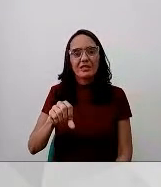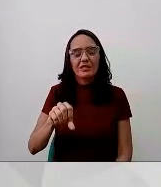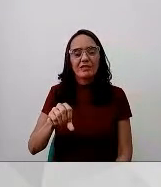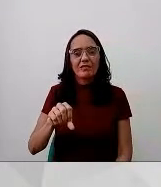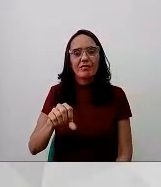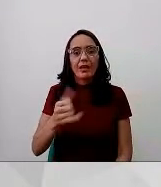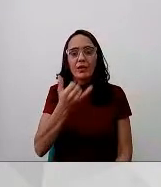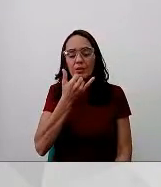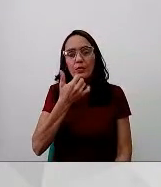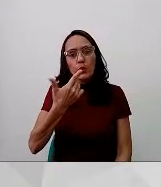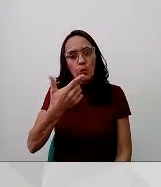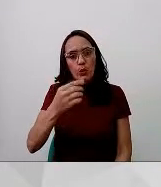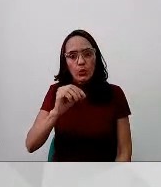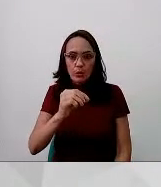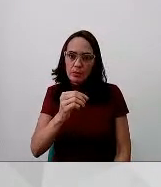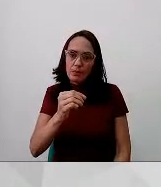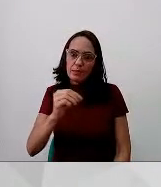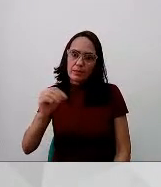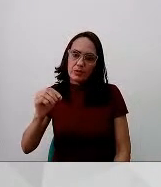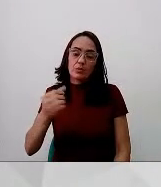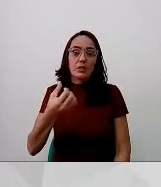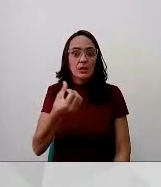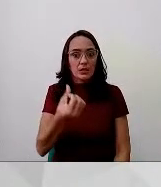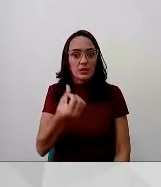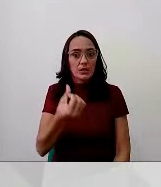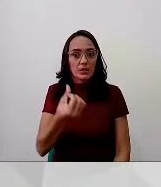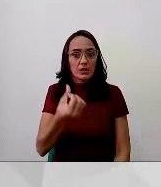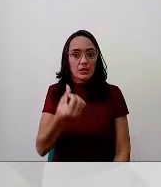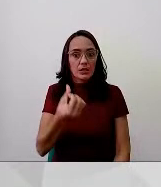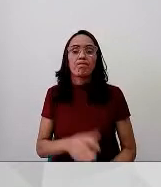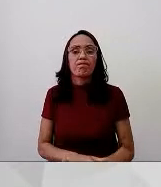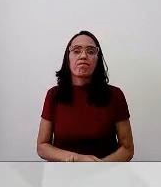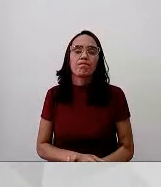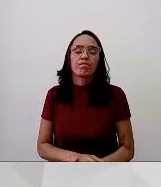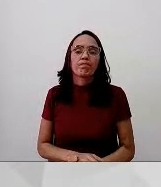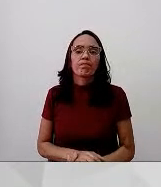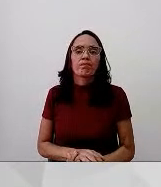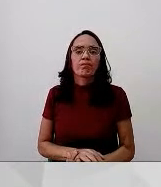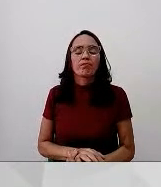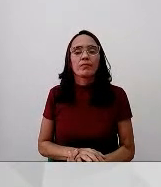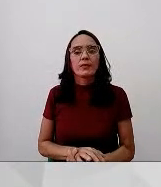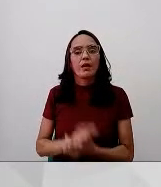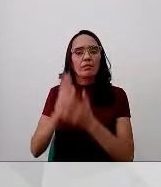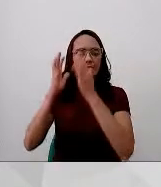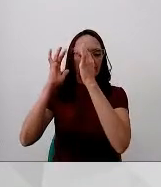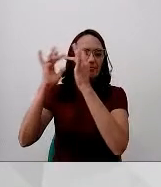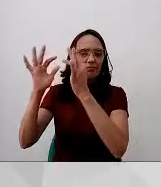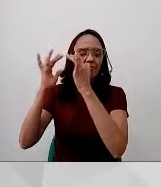artificiais, né? Mais uma deep learning, né, apresentada aí